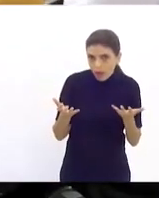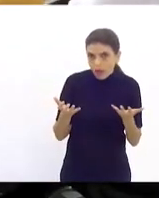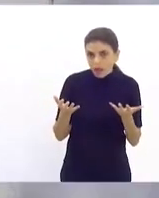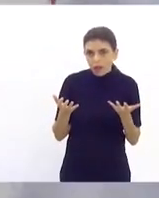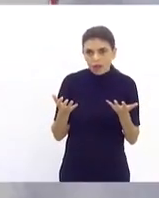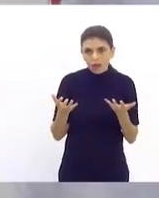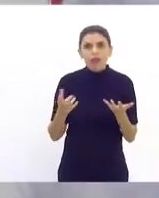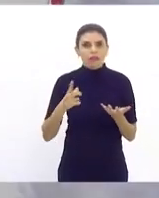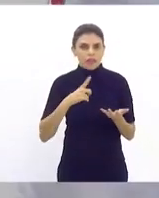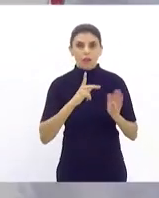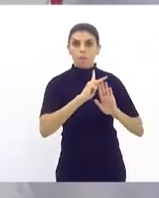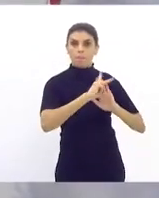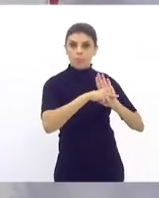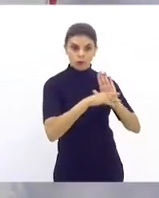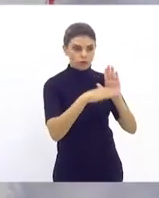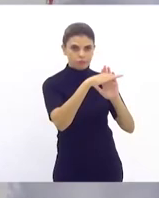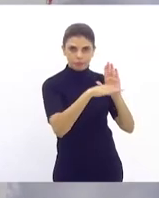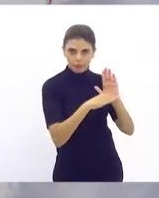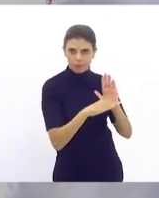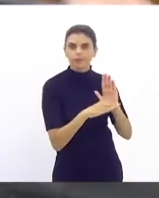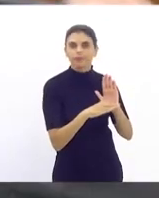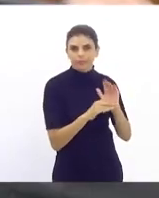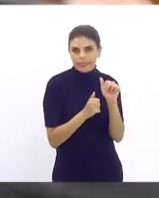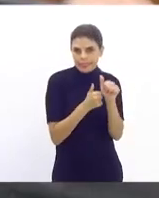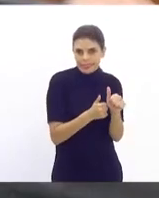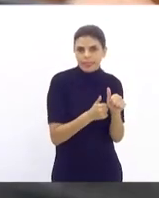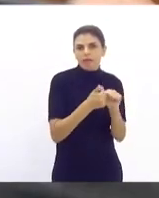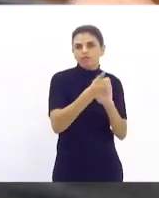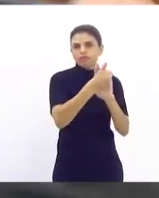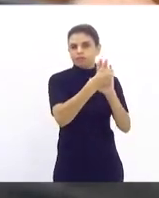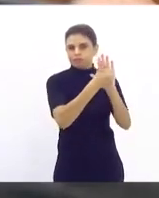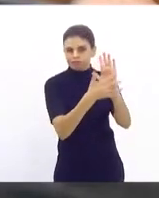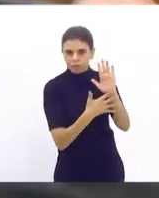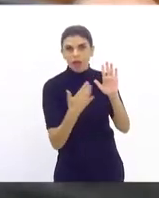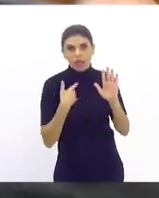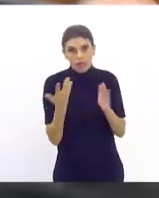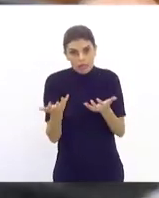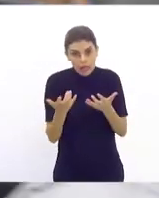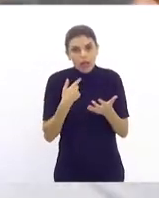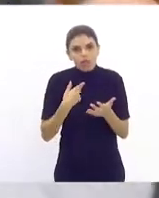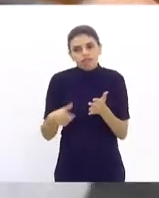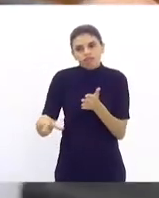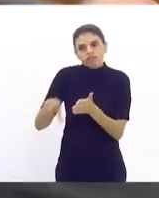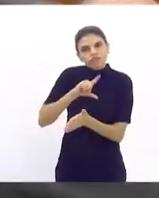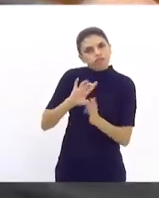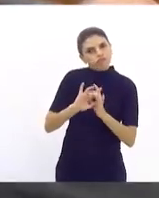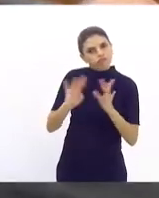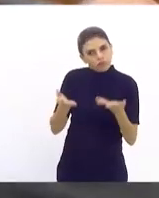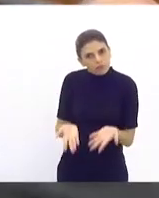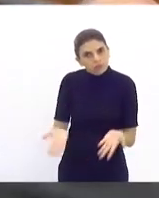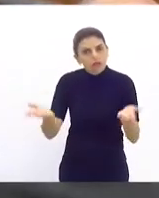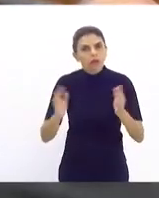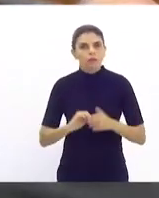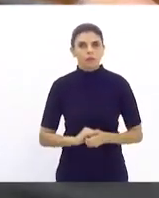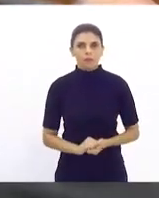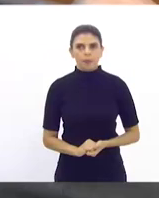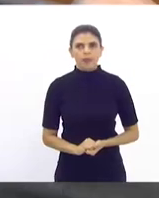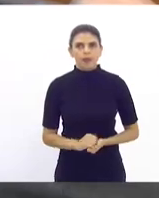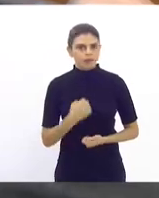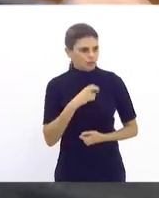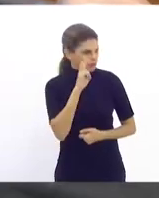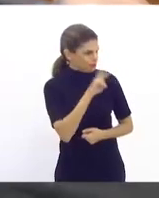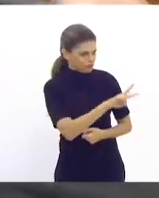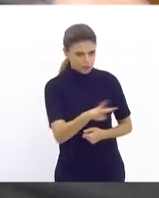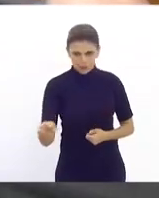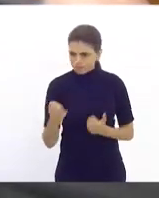Deputado Serafini tem um projeto dele na pauta. Presidente. E aí, se quiser, eu antecipo para liberar Vossa Excelência. O que a casa está cheia hoje